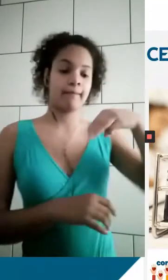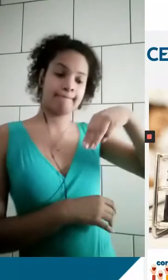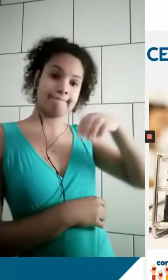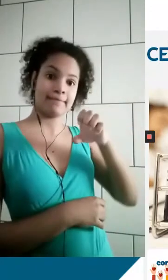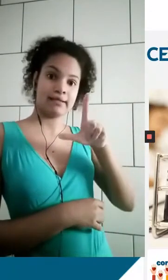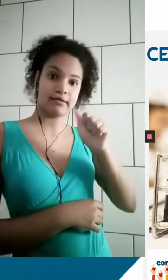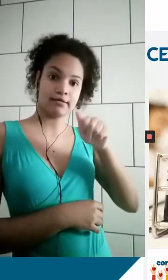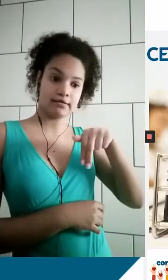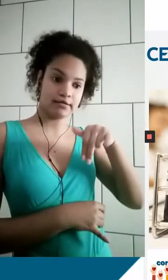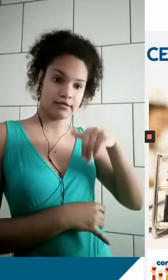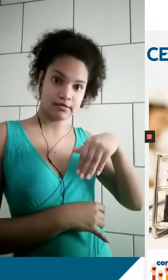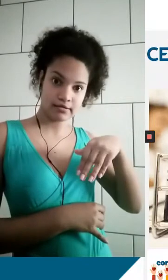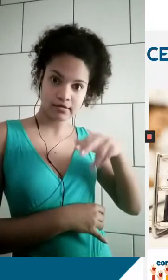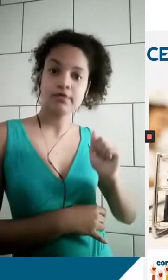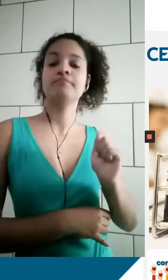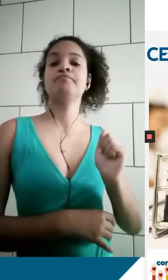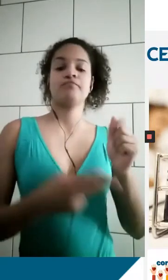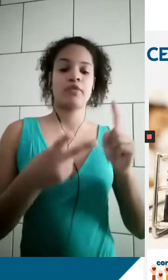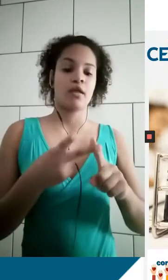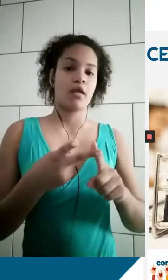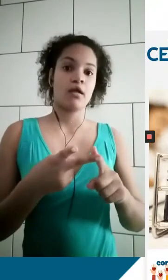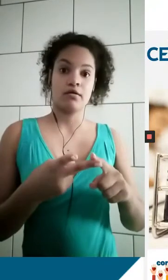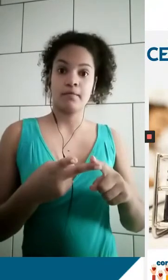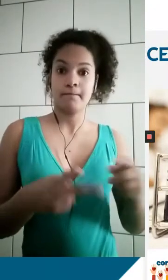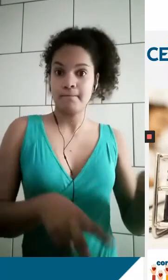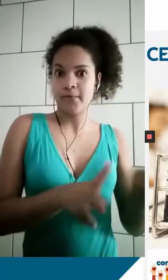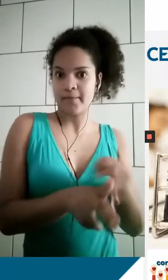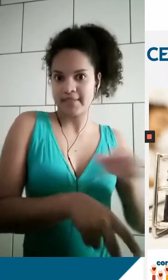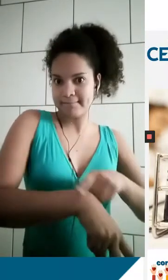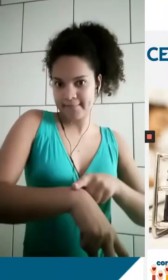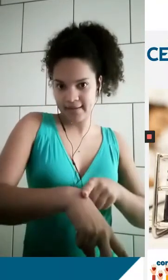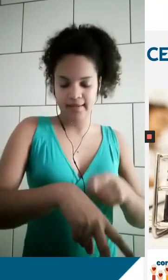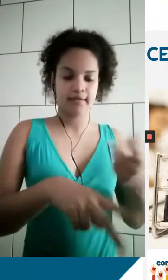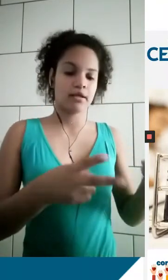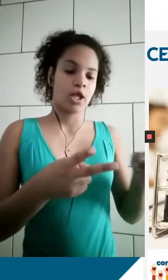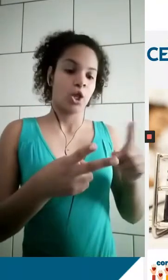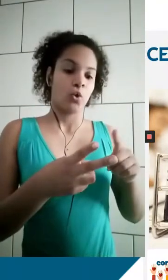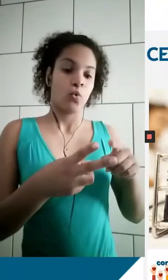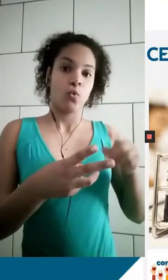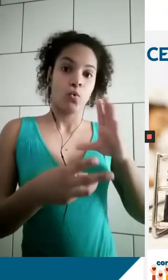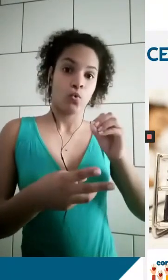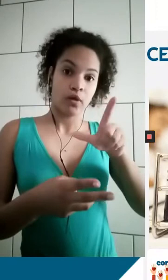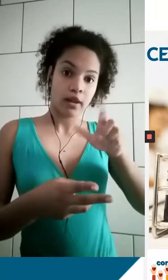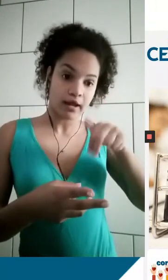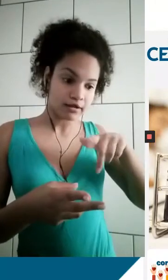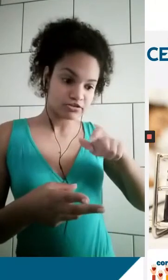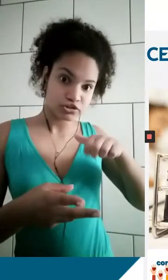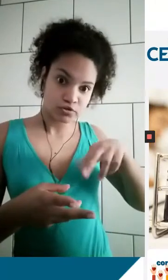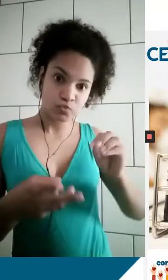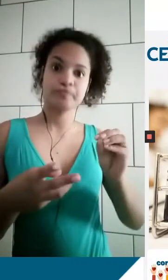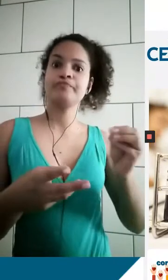a pigmentação da pele, a queratina do cabelo, o colágeno. Então, as proteínas